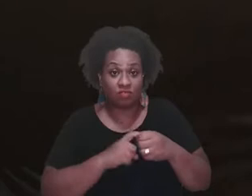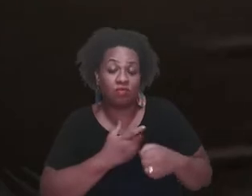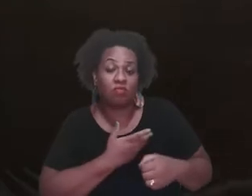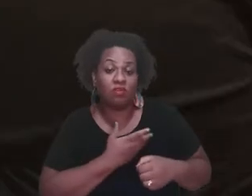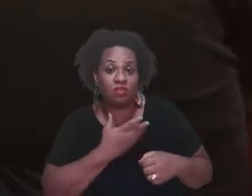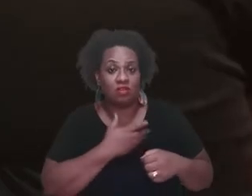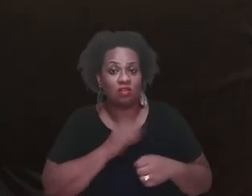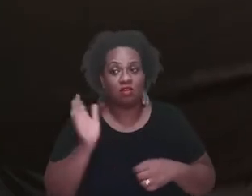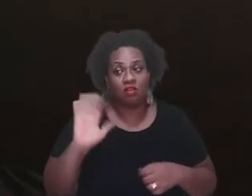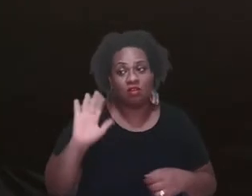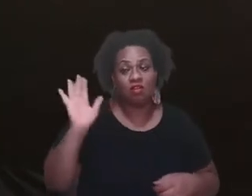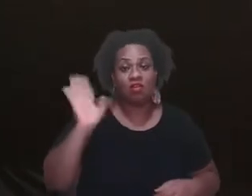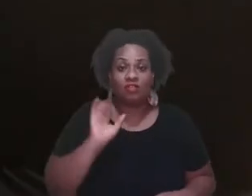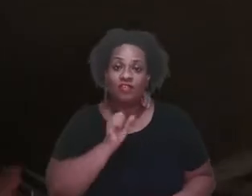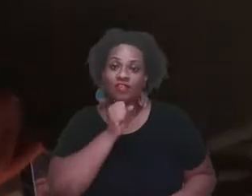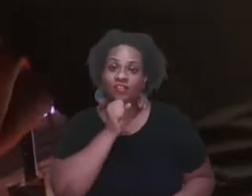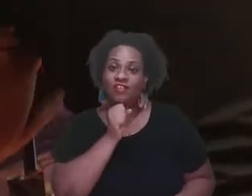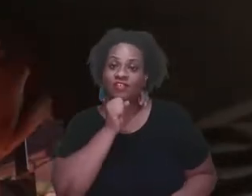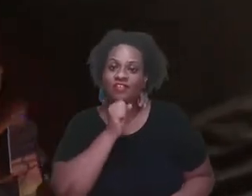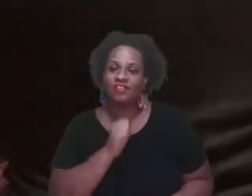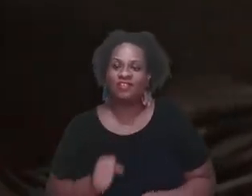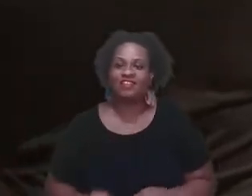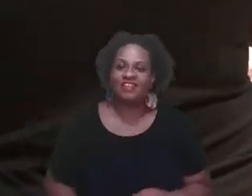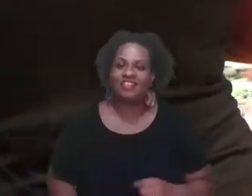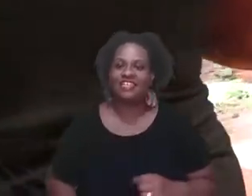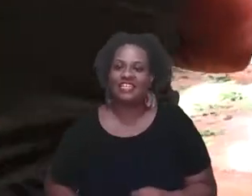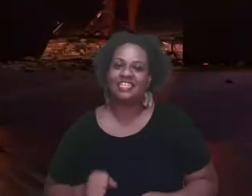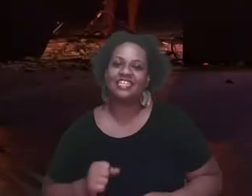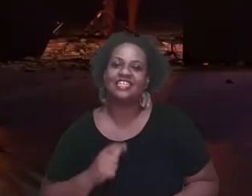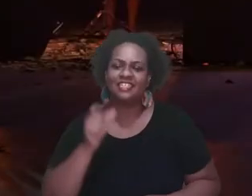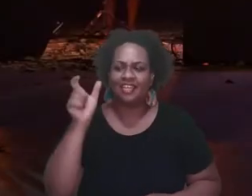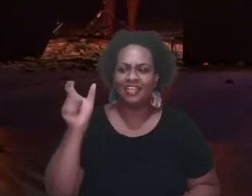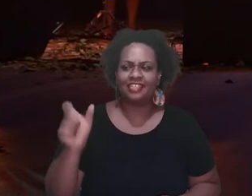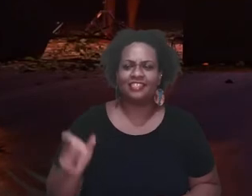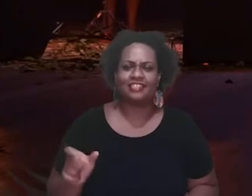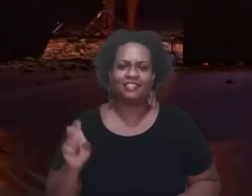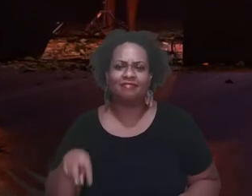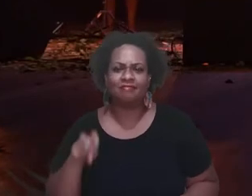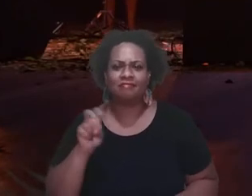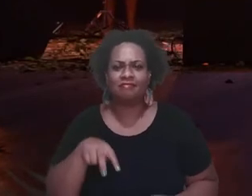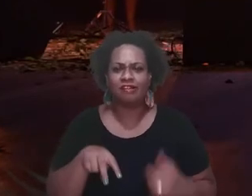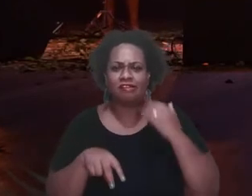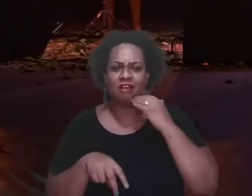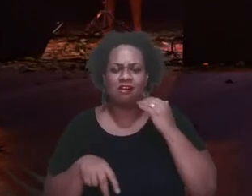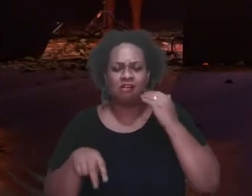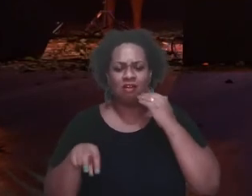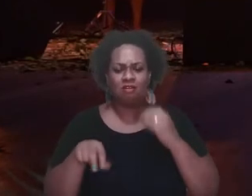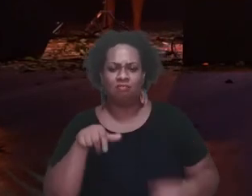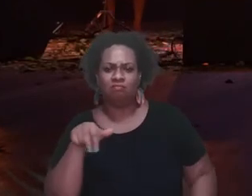meu amigo por favor dele é para fazer o amor que mandou presa já viu do jeito que não dava direito